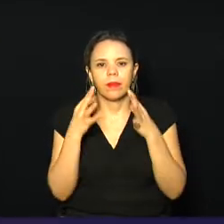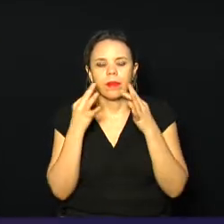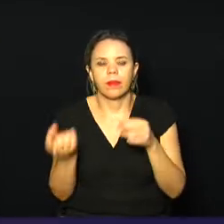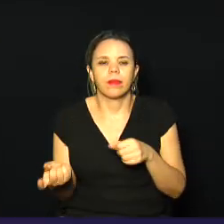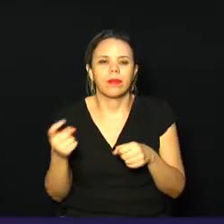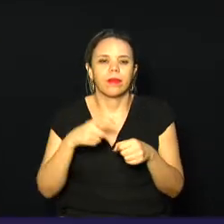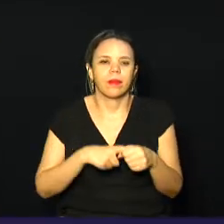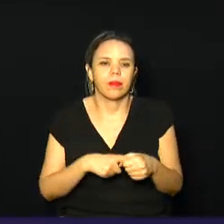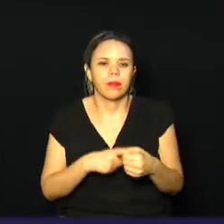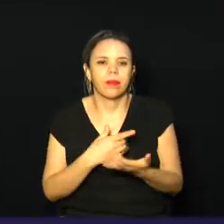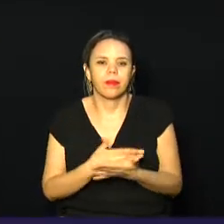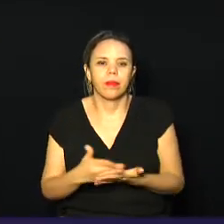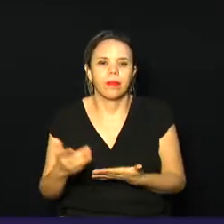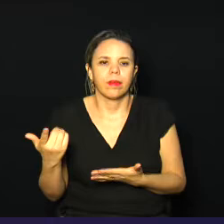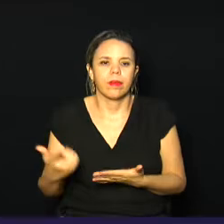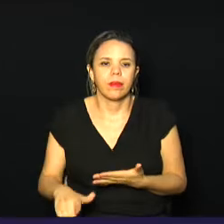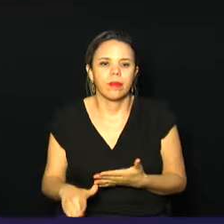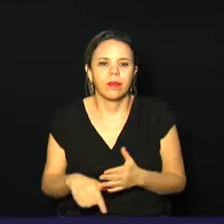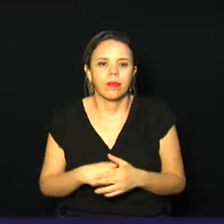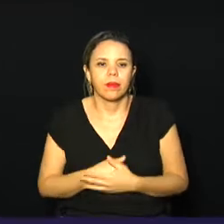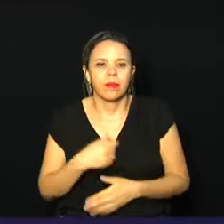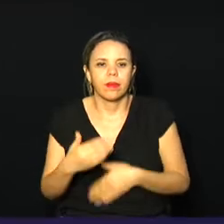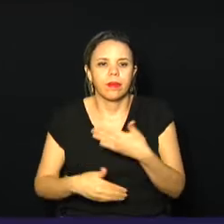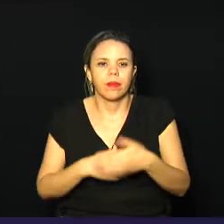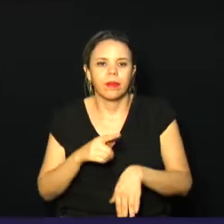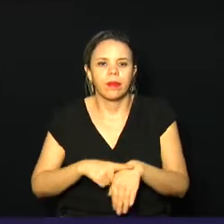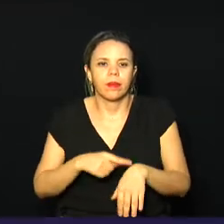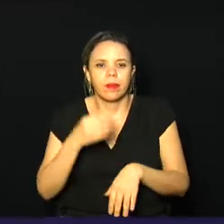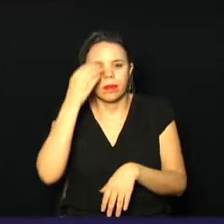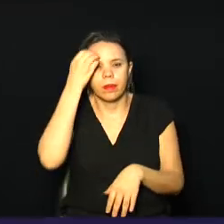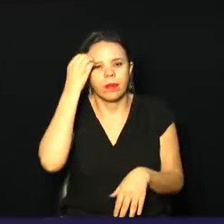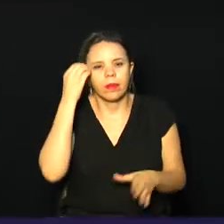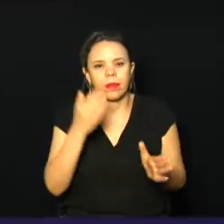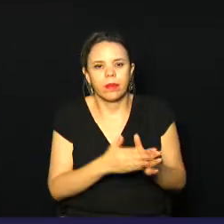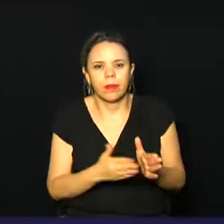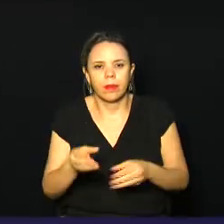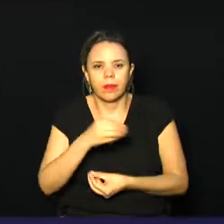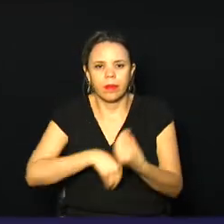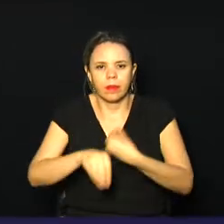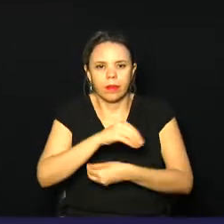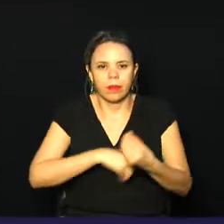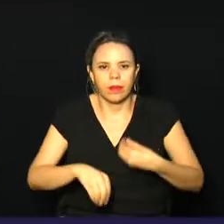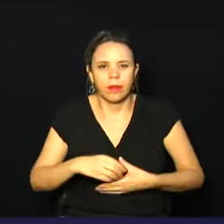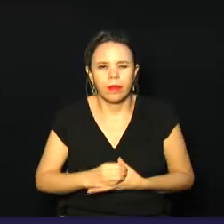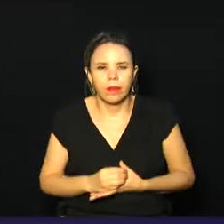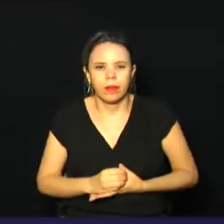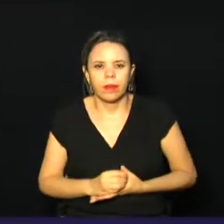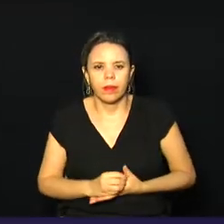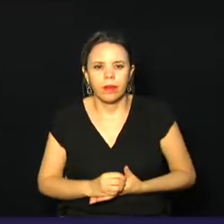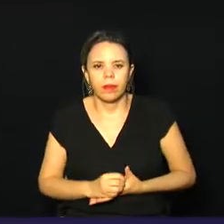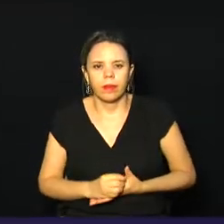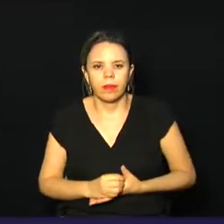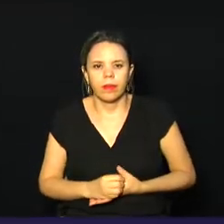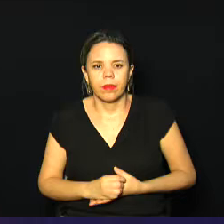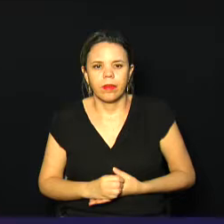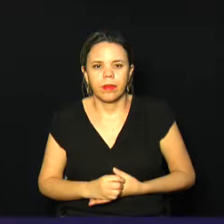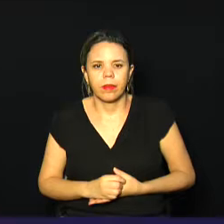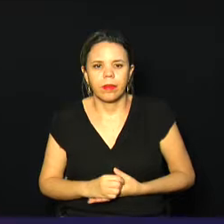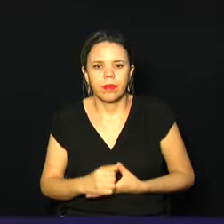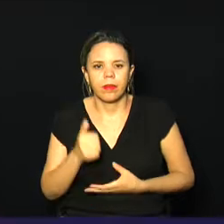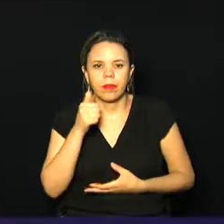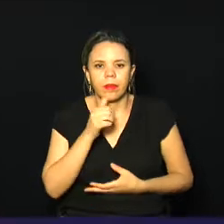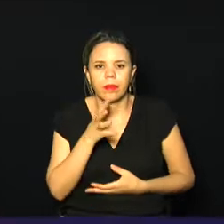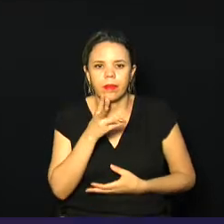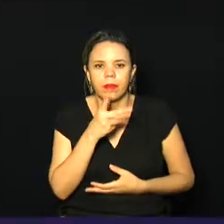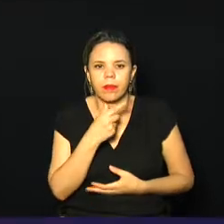tudo recomeça. Com o passar do tempo, essas fases vão se misturando. Tá? Veja que a mulher ela demora